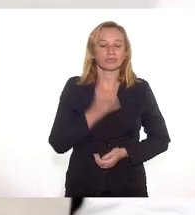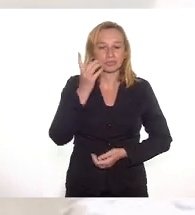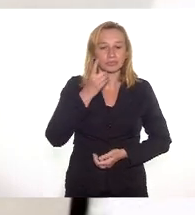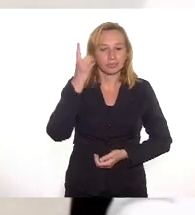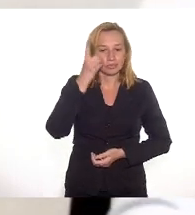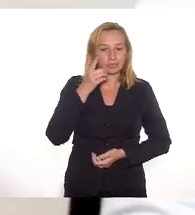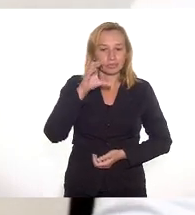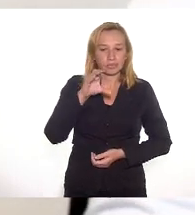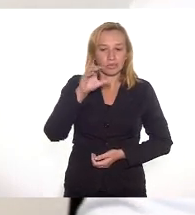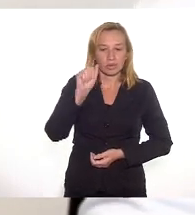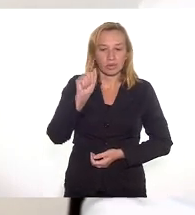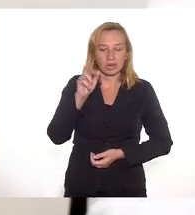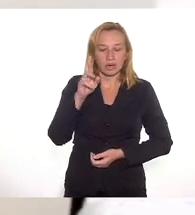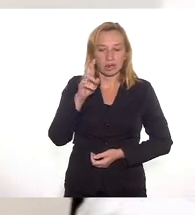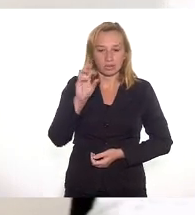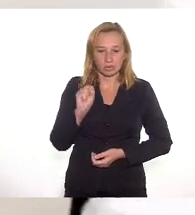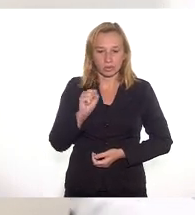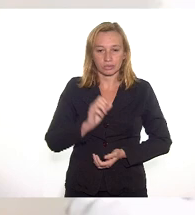Deputado Carlos Macedo.